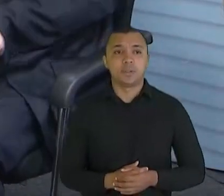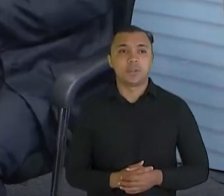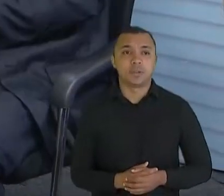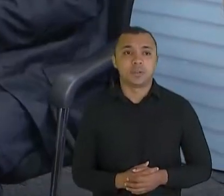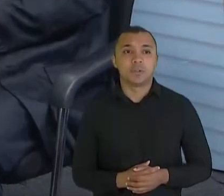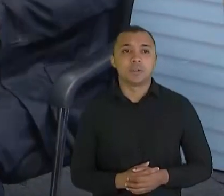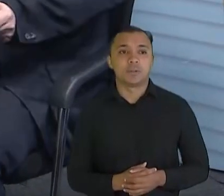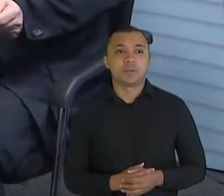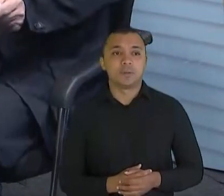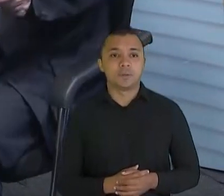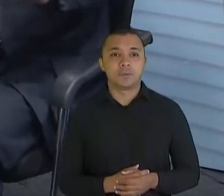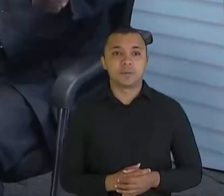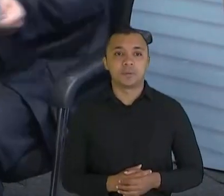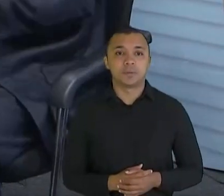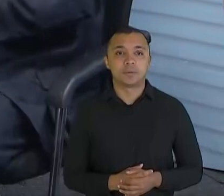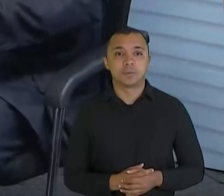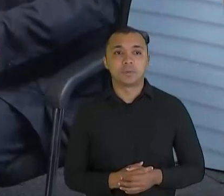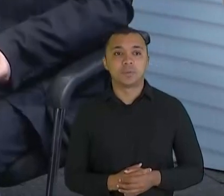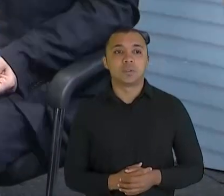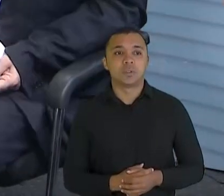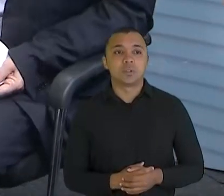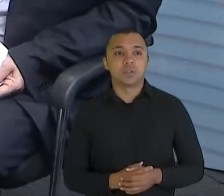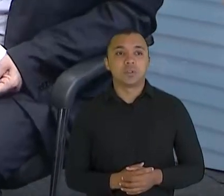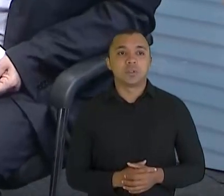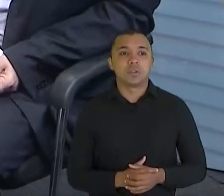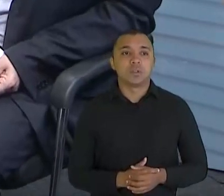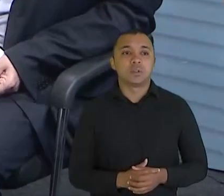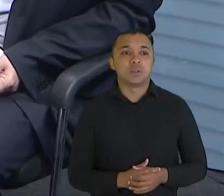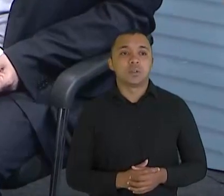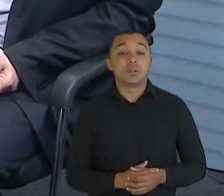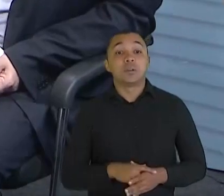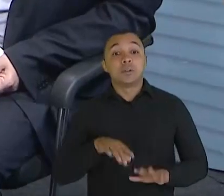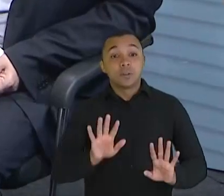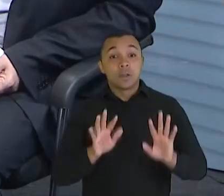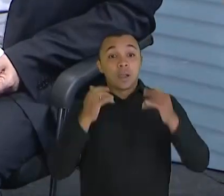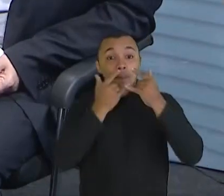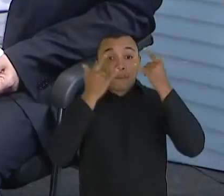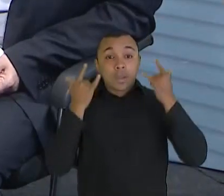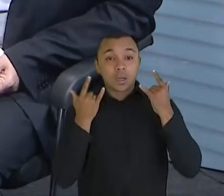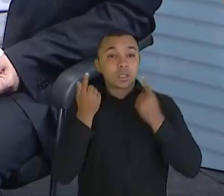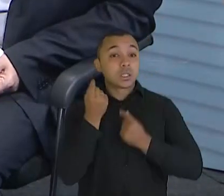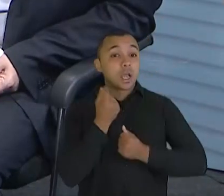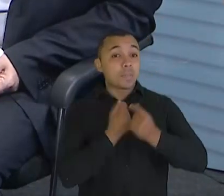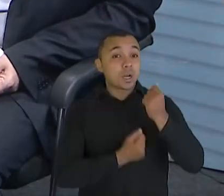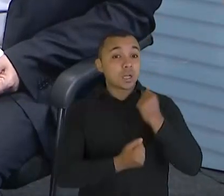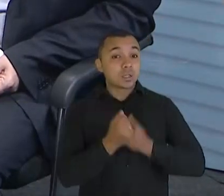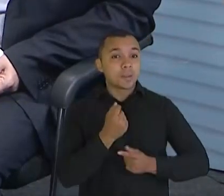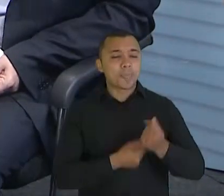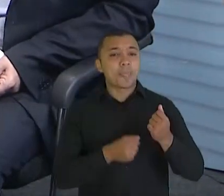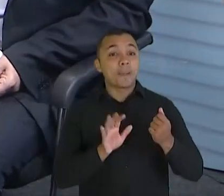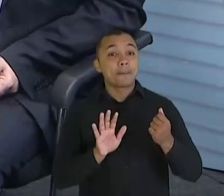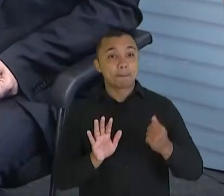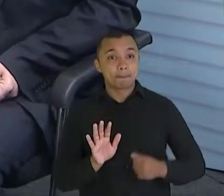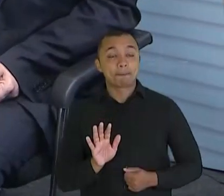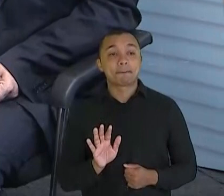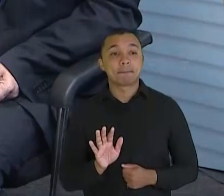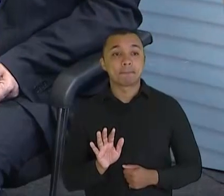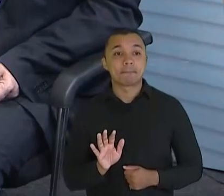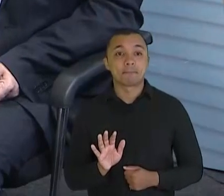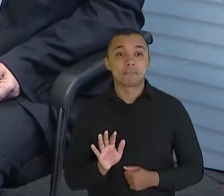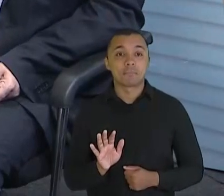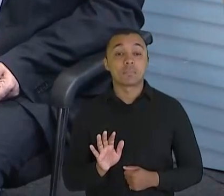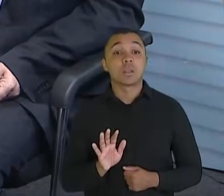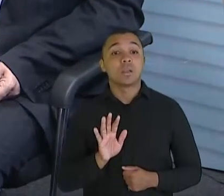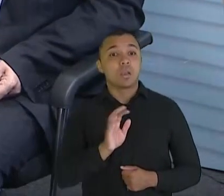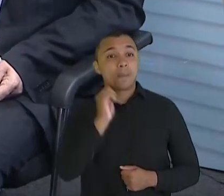A prisão de cabeça muitas vezes não resolve o problema. Uma grande empresa capitalista, porque qual é o problema das organizações armadas transnacionais? O